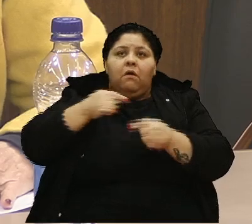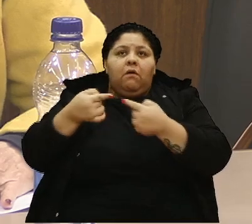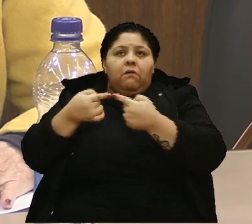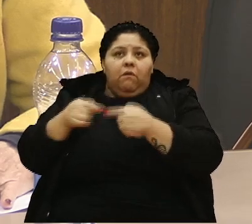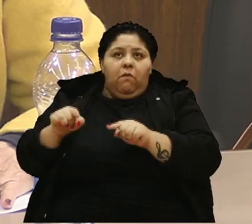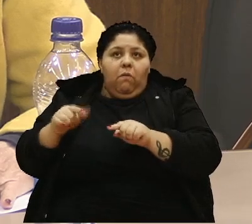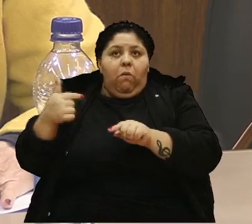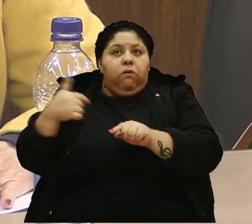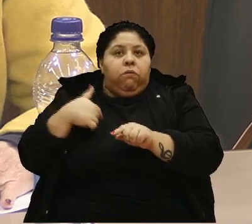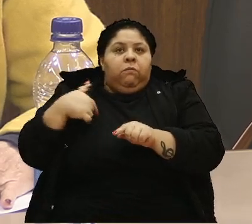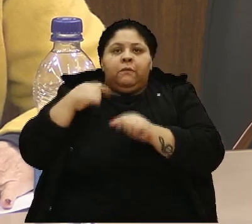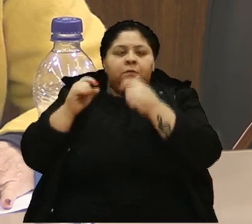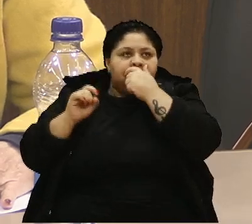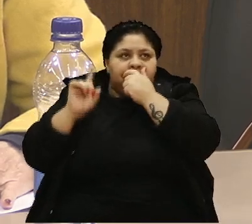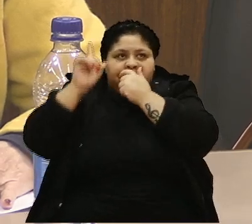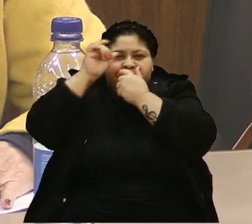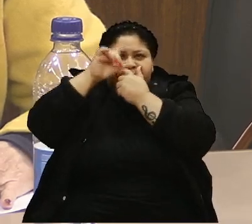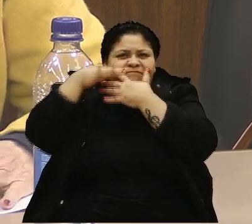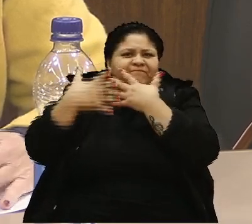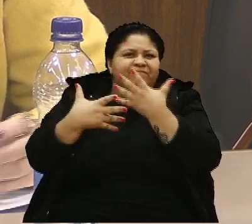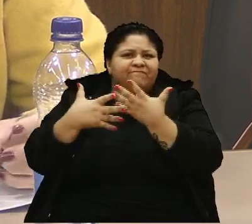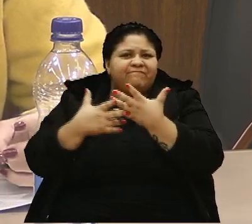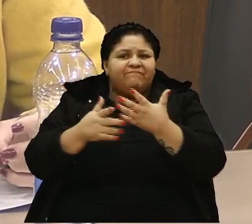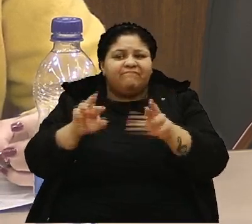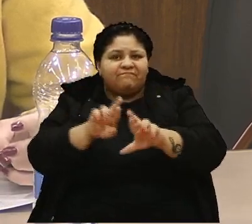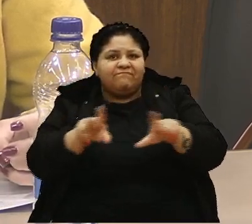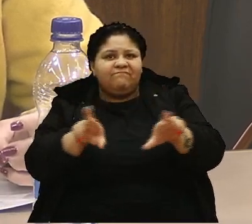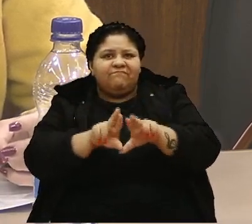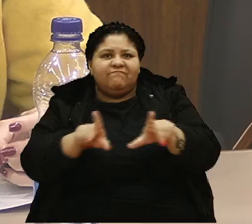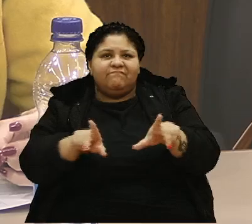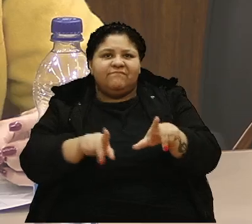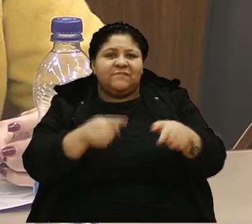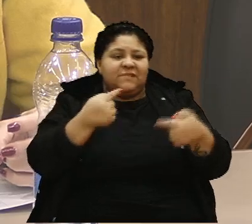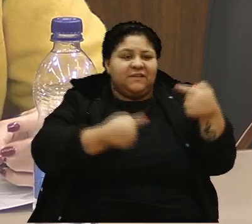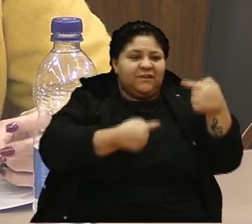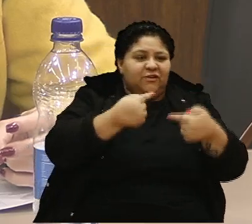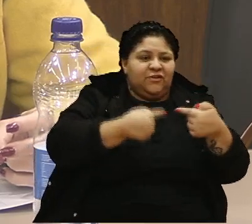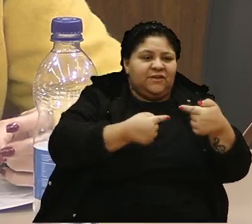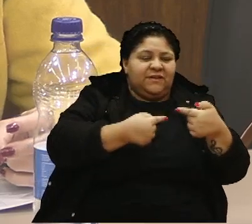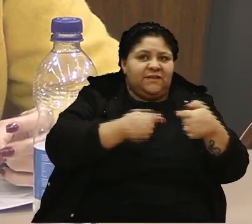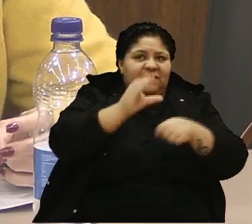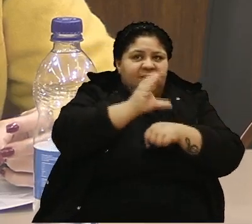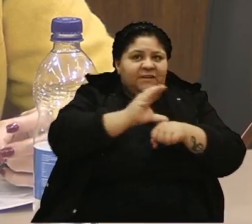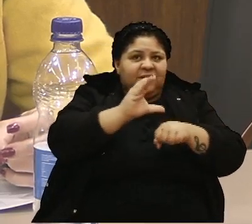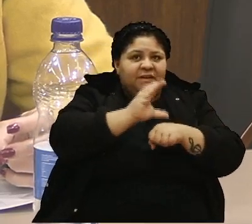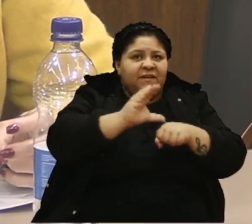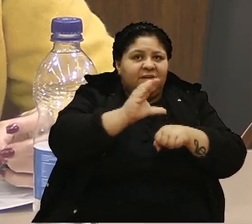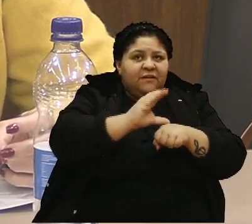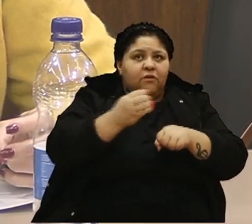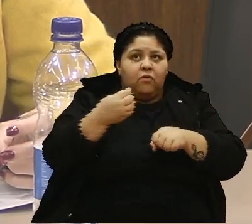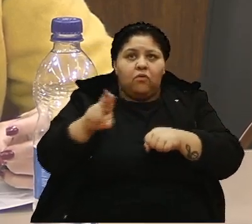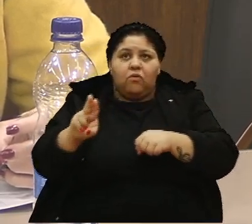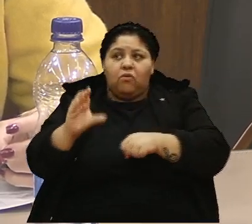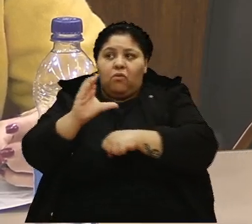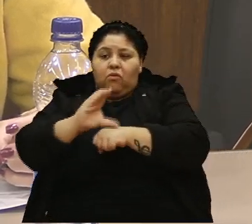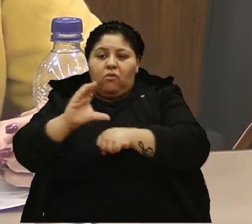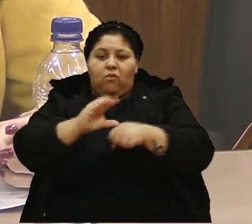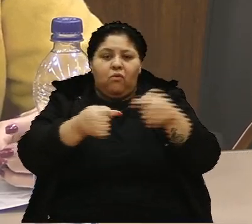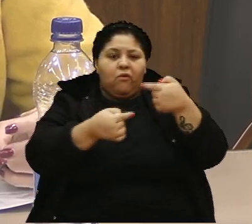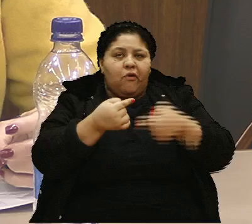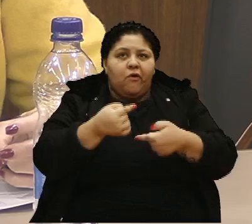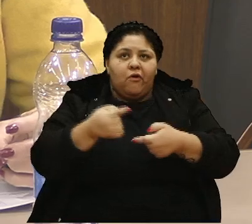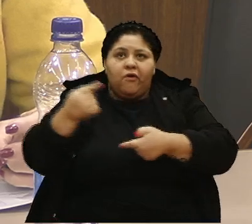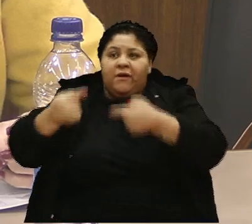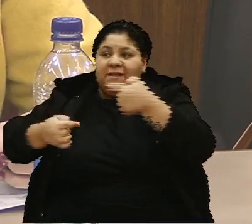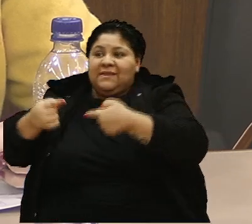Mas me causa dificuldade essa diferenciação de debater a constitucionalidade ou inconstitucionalidade e